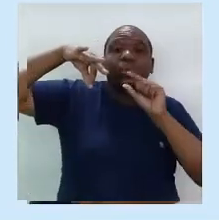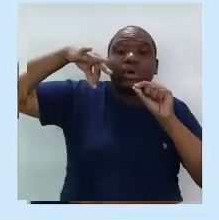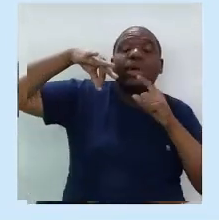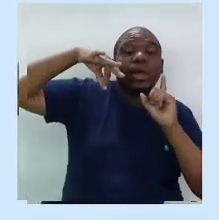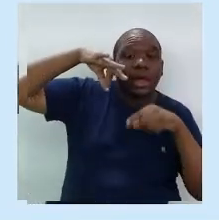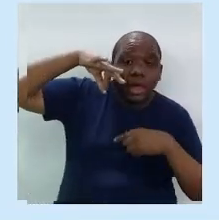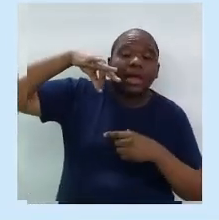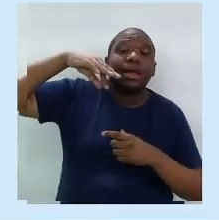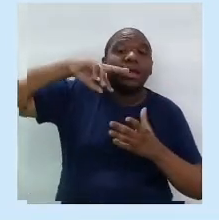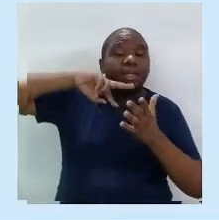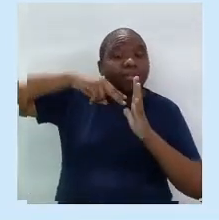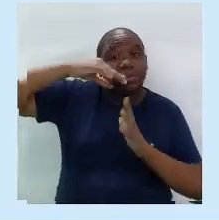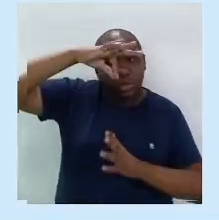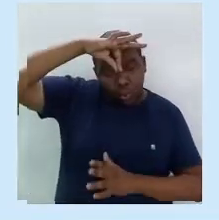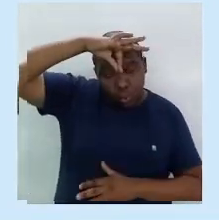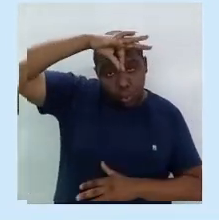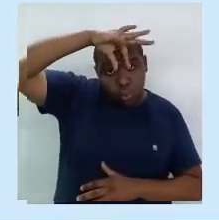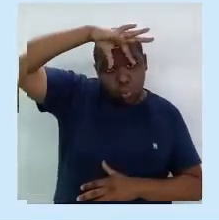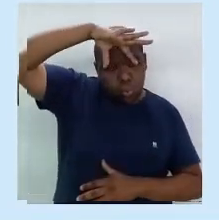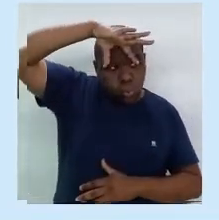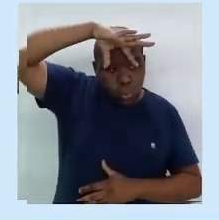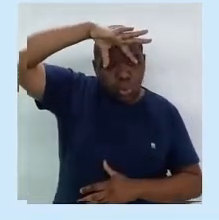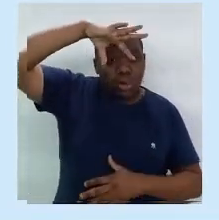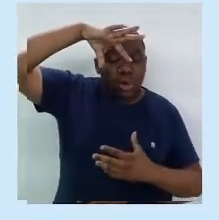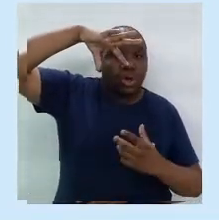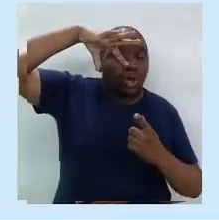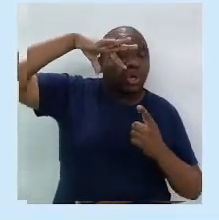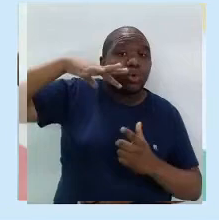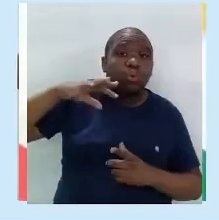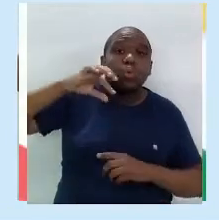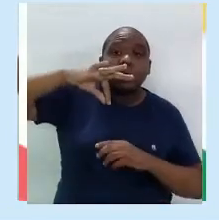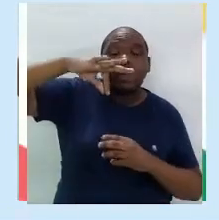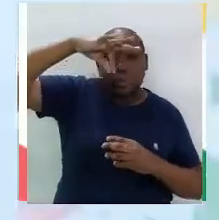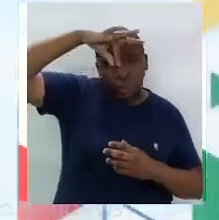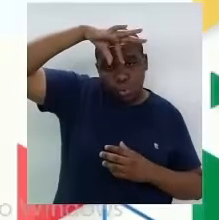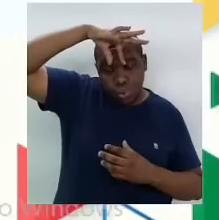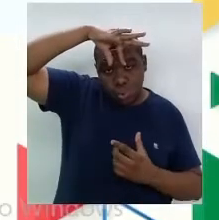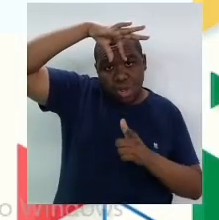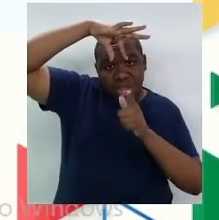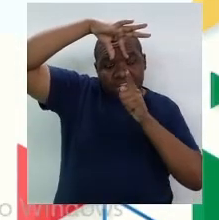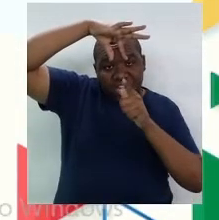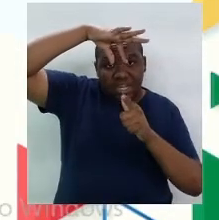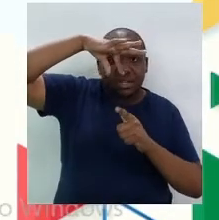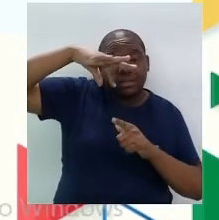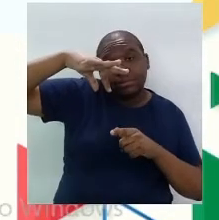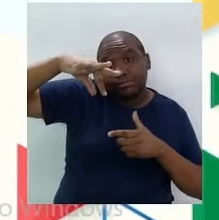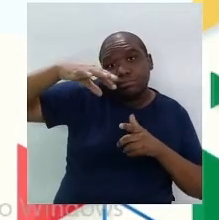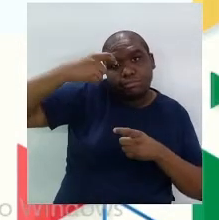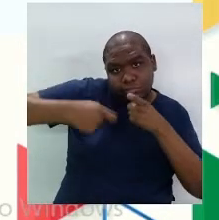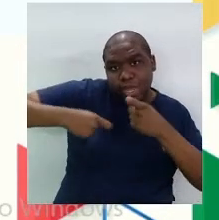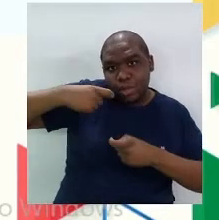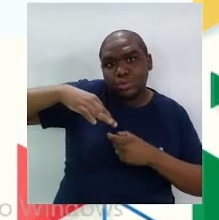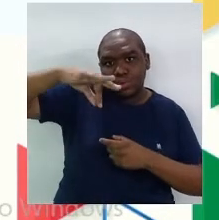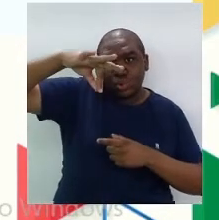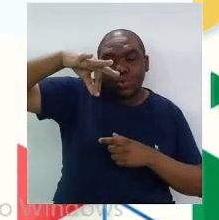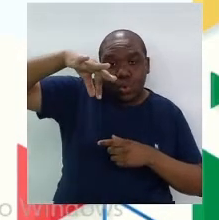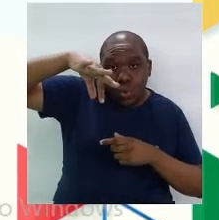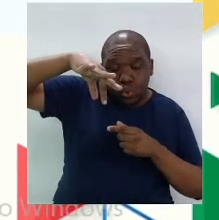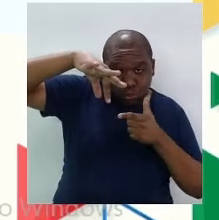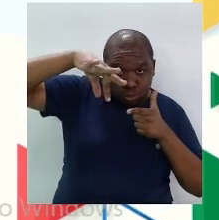ser um canal elástico, no qual o pênis ele é inserido durante a